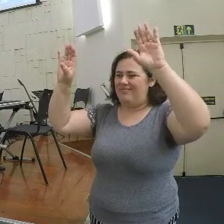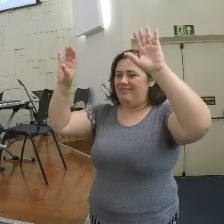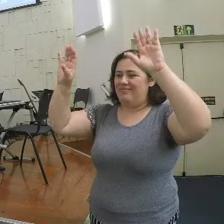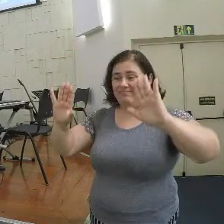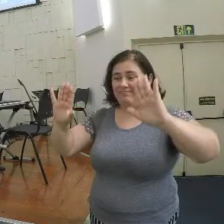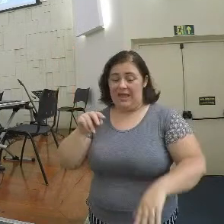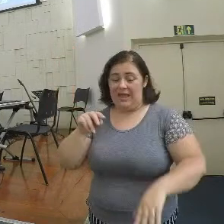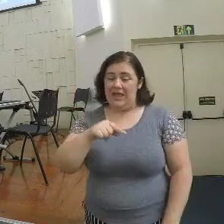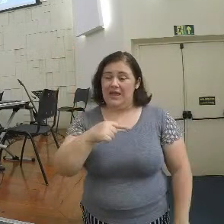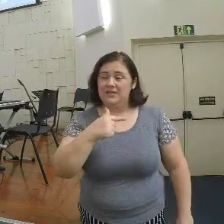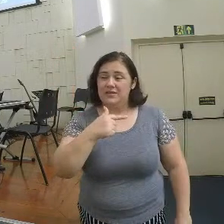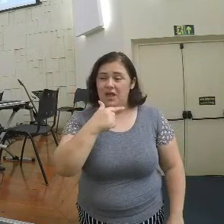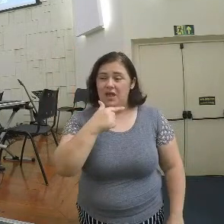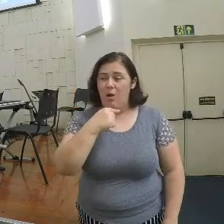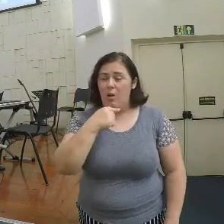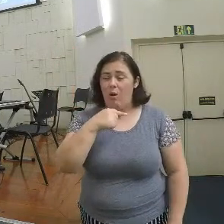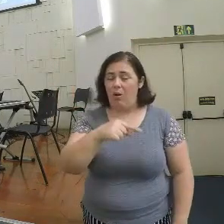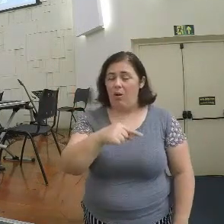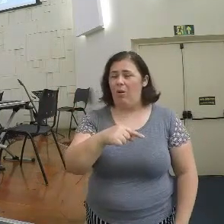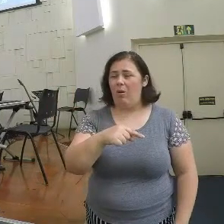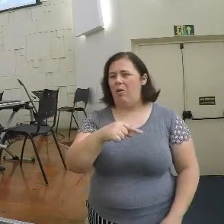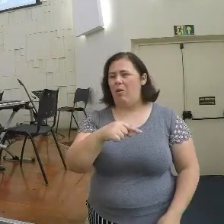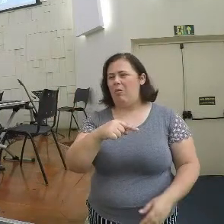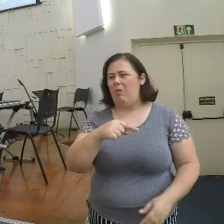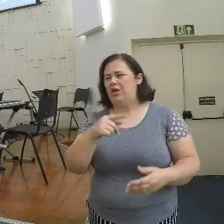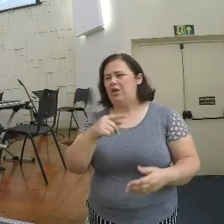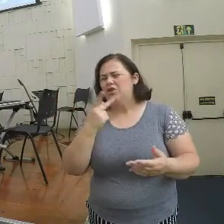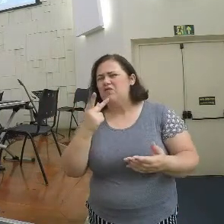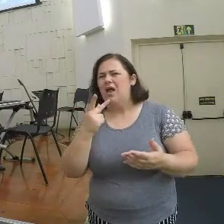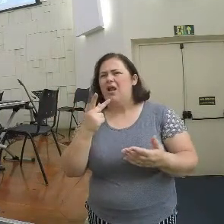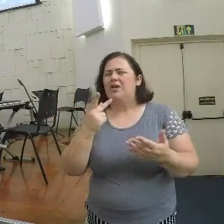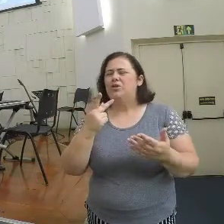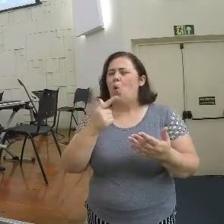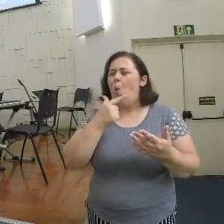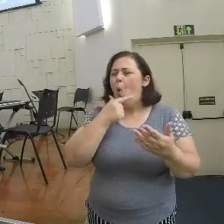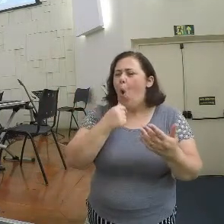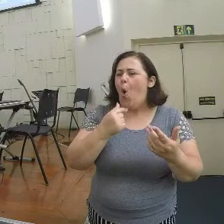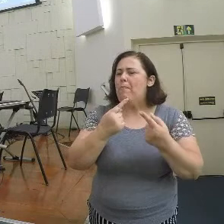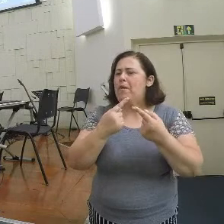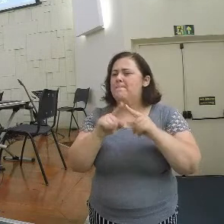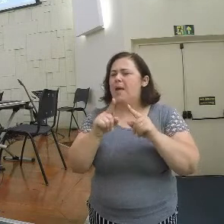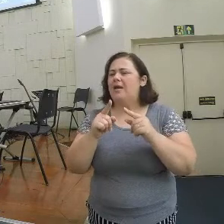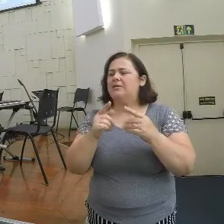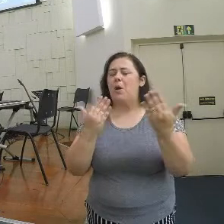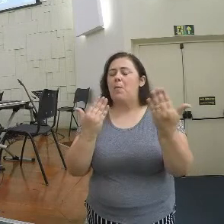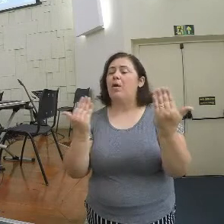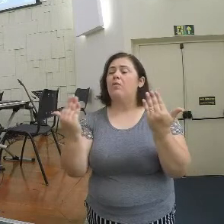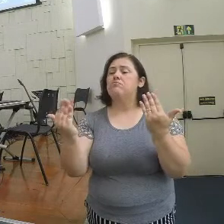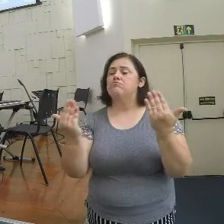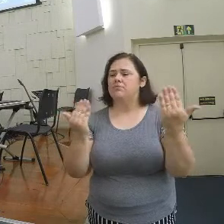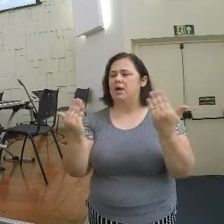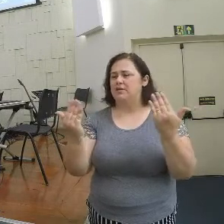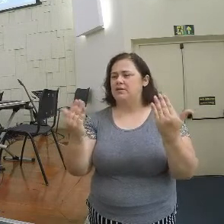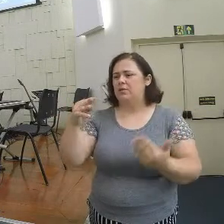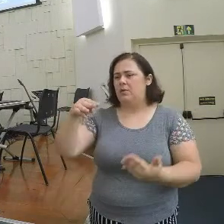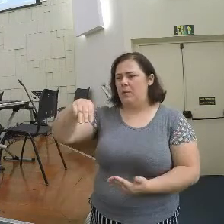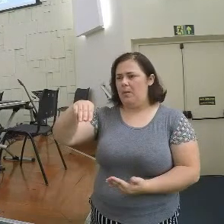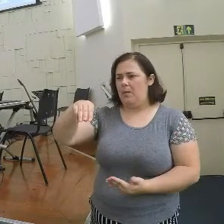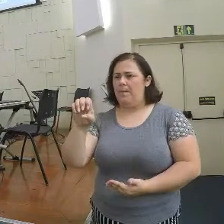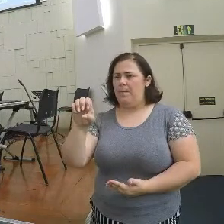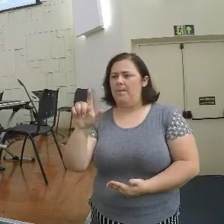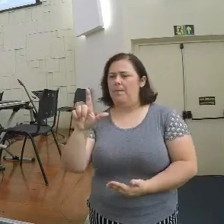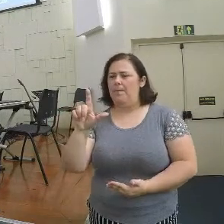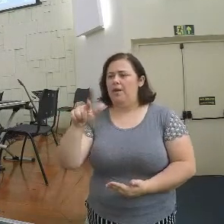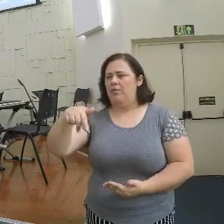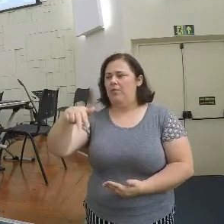Melquisedeque é um tipo de Cristo. Ele foi o rei da paz, o rei da justiça na cidade da